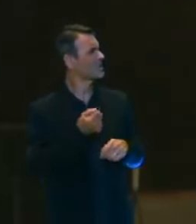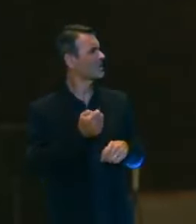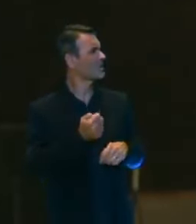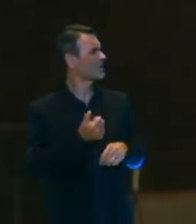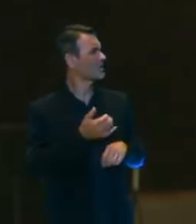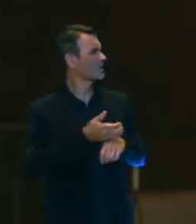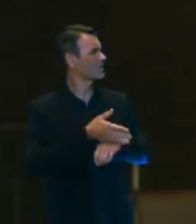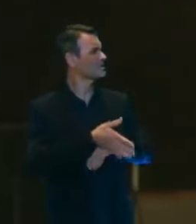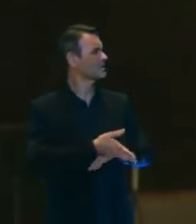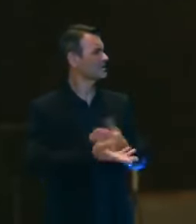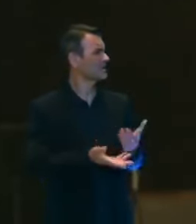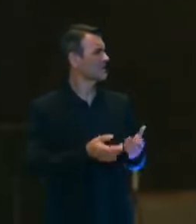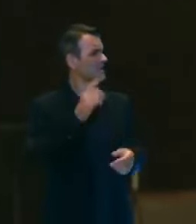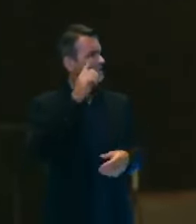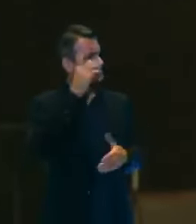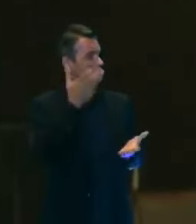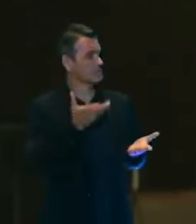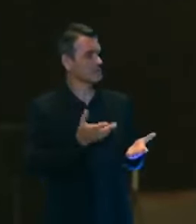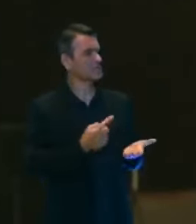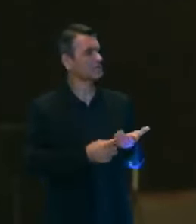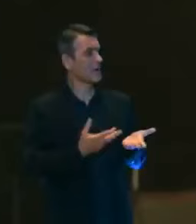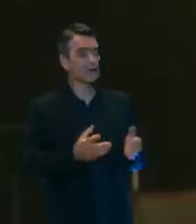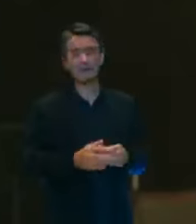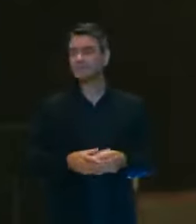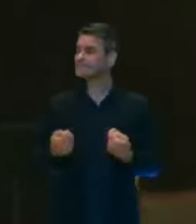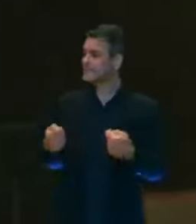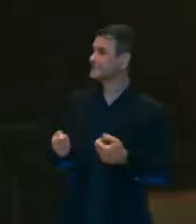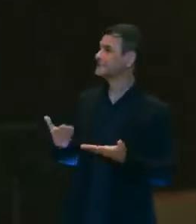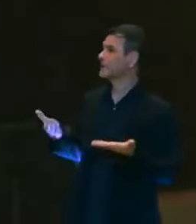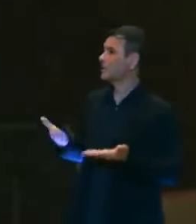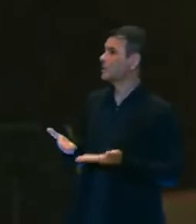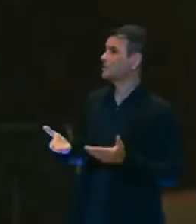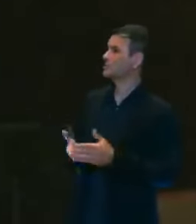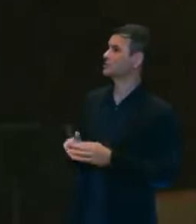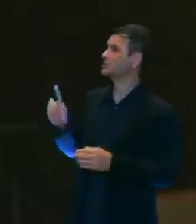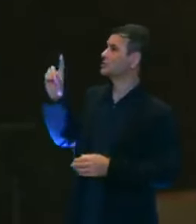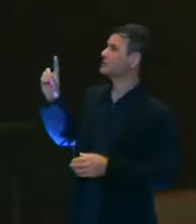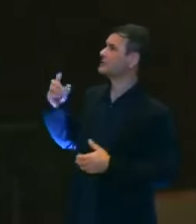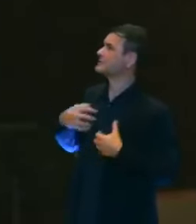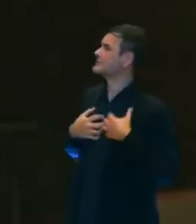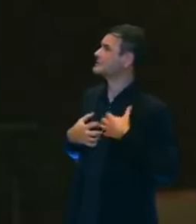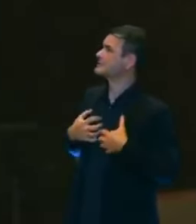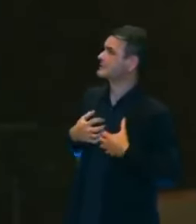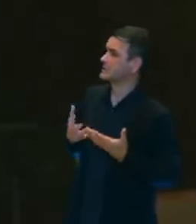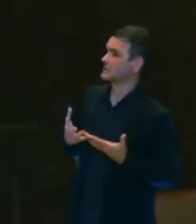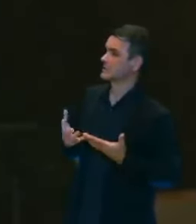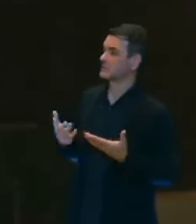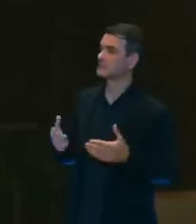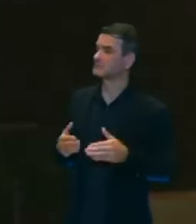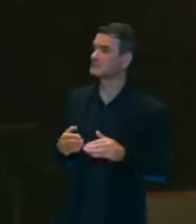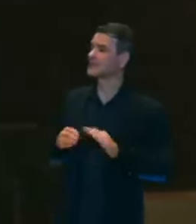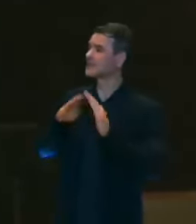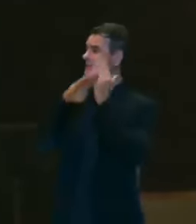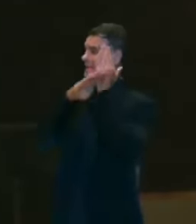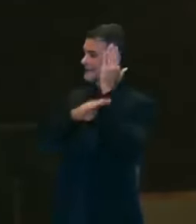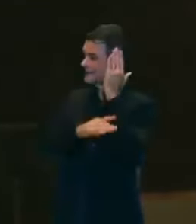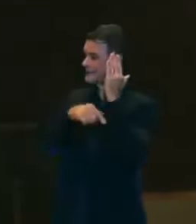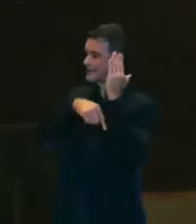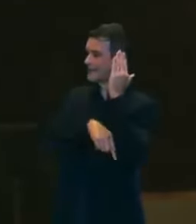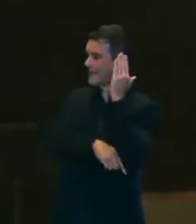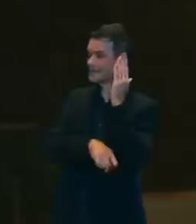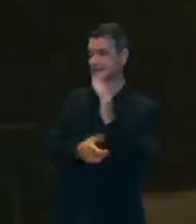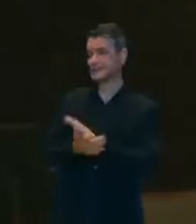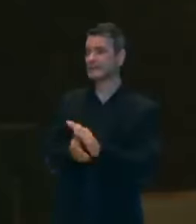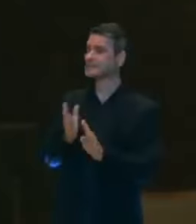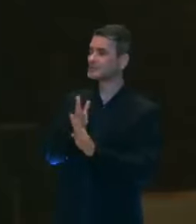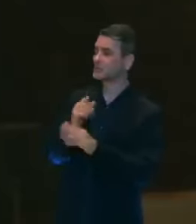outro dia, a gente marca. Não, mas precisa ser hoje, Deus está me incomodando. Você desce na portaria, eu oro por você ali,